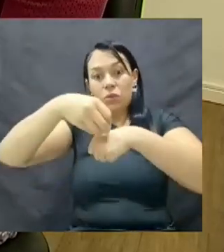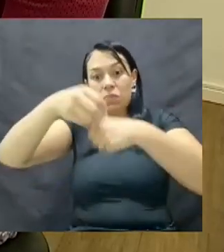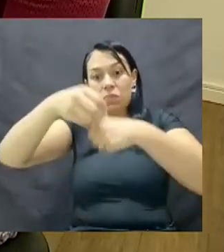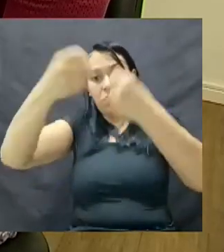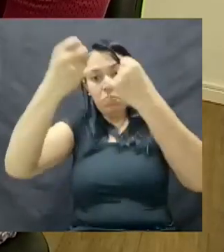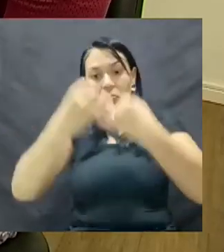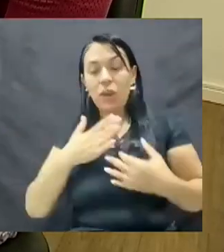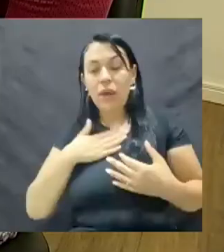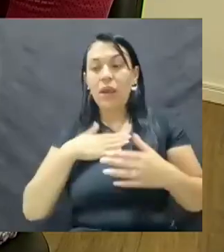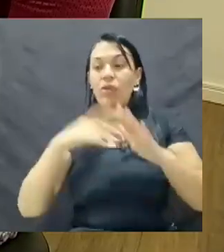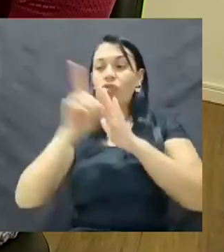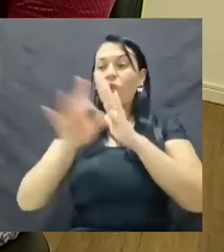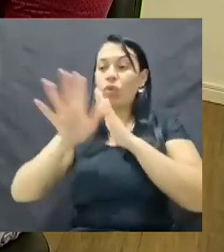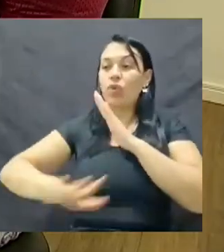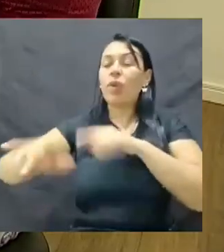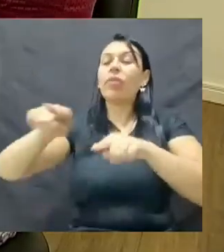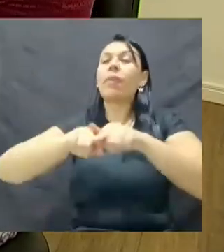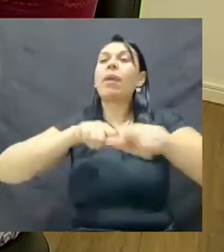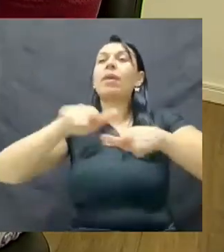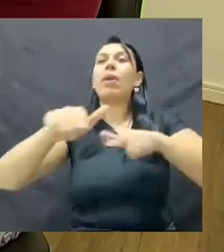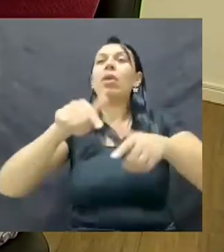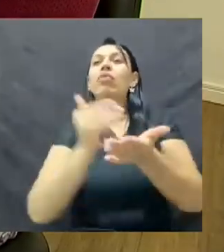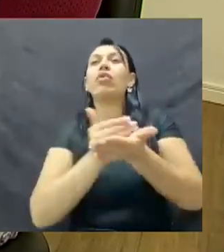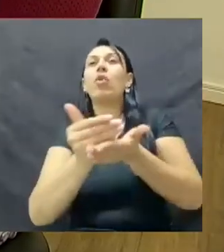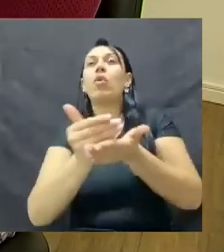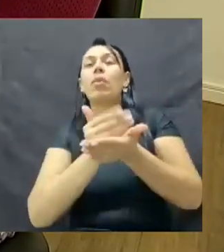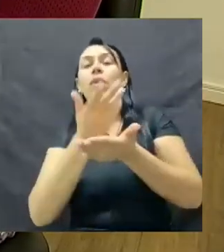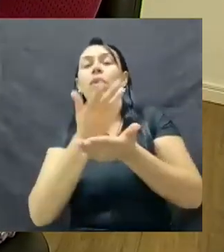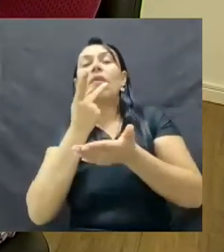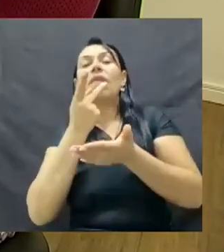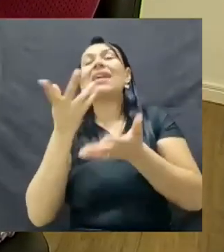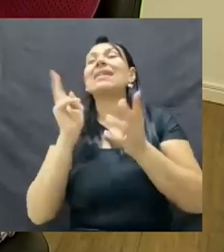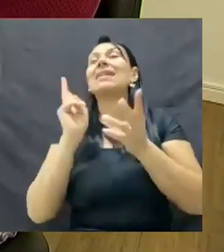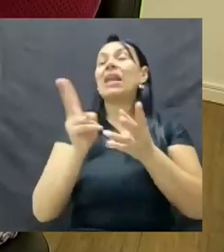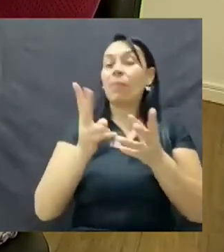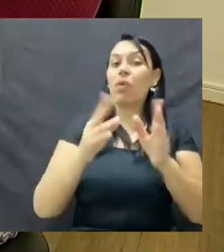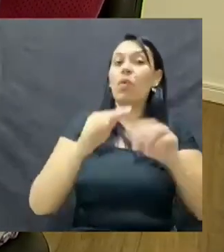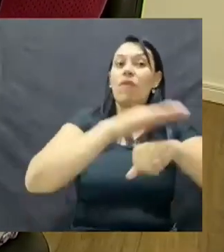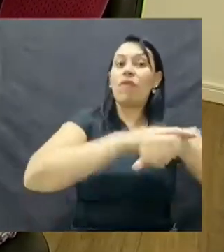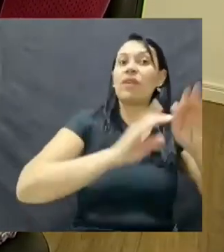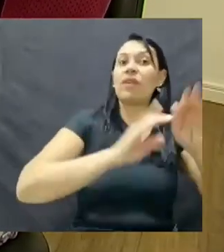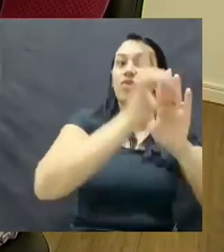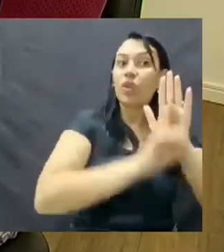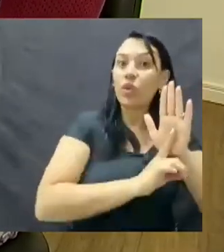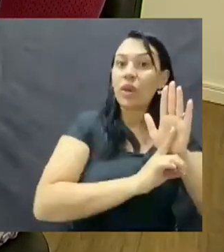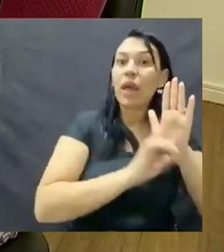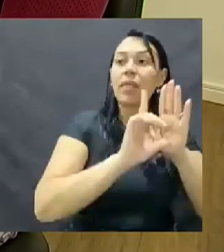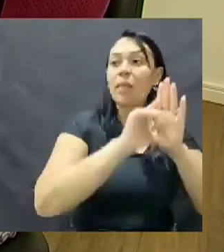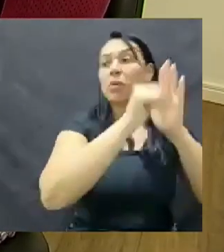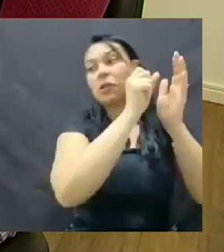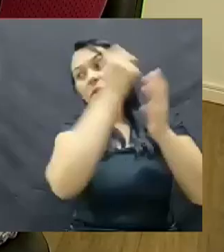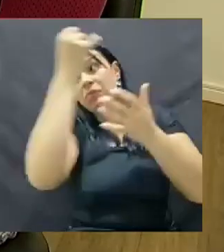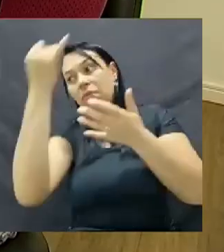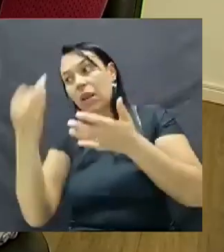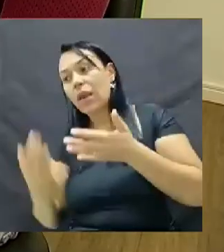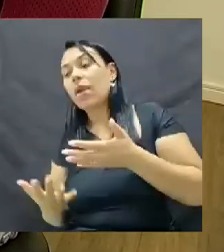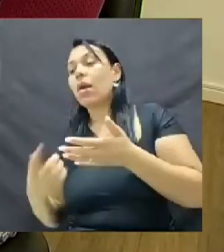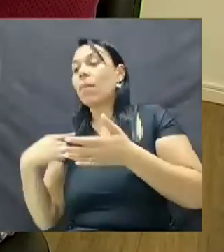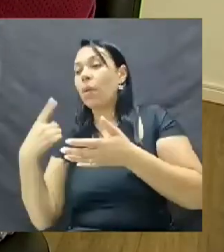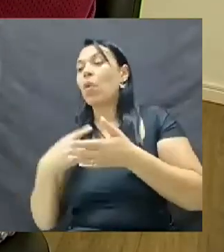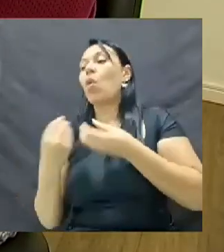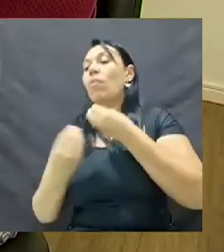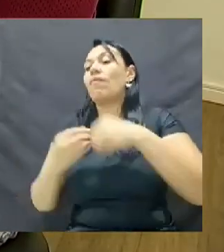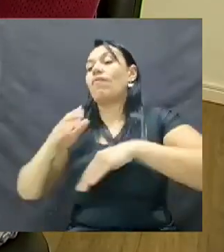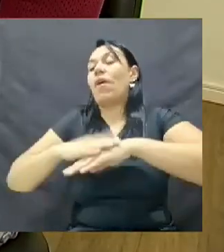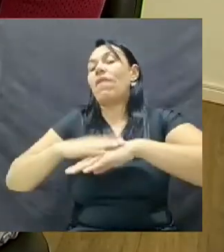já comentou, ele sempre passa pela diretoria geral para dar a diretriz de como que isso vai acontecer da melhor forma para fazer a